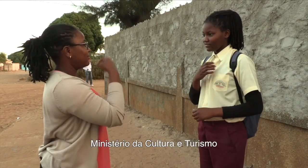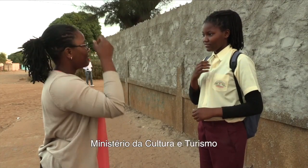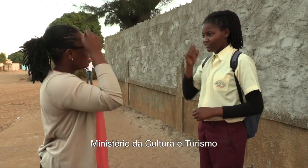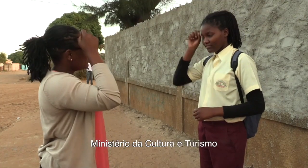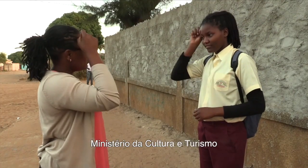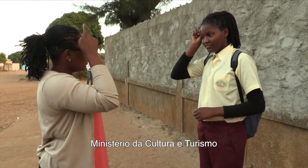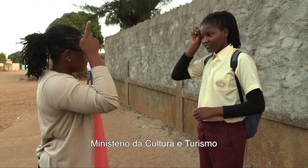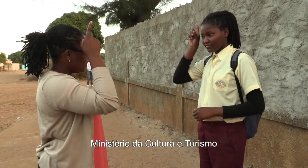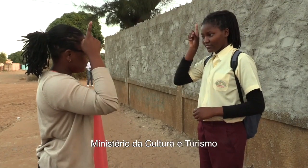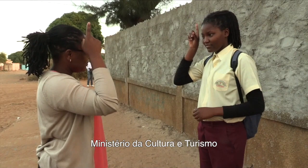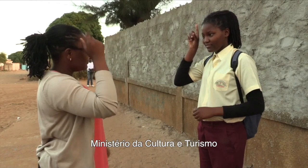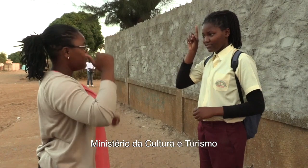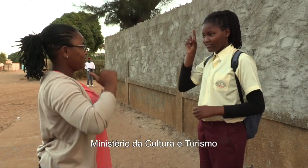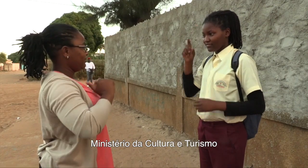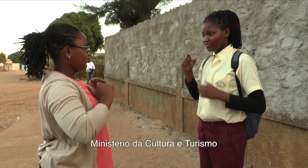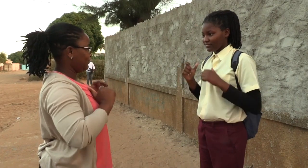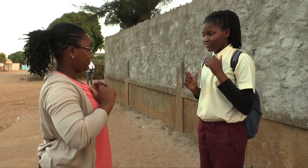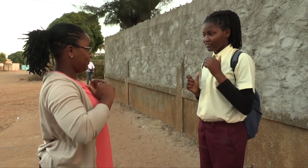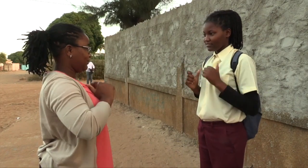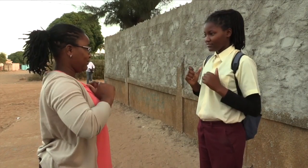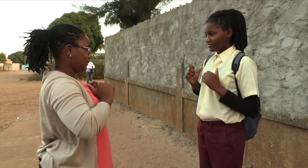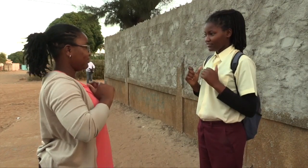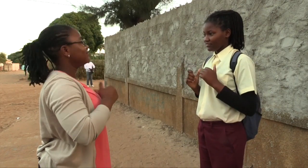Ministério da Cultura e Turismo